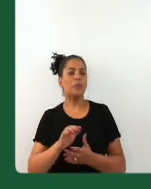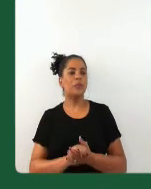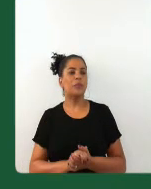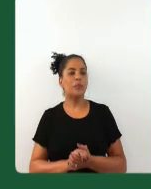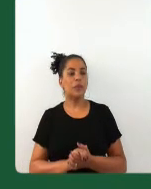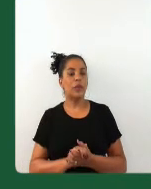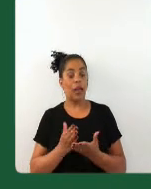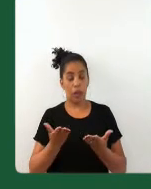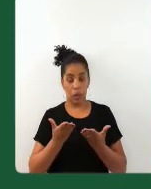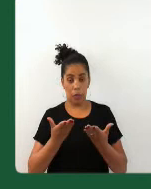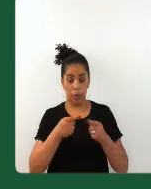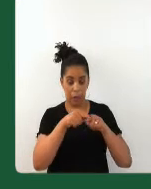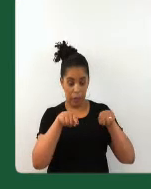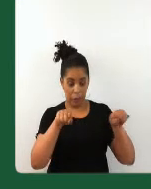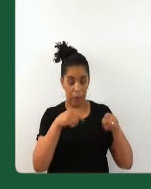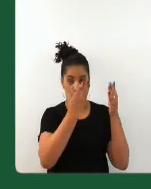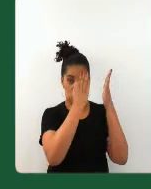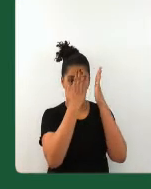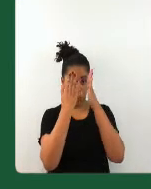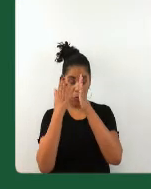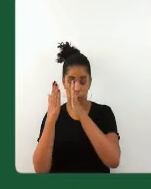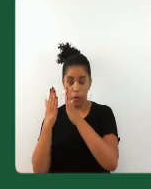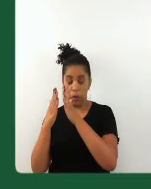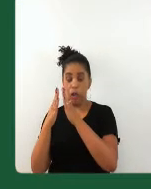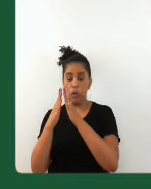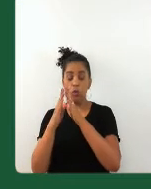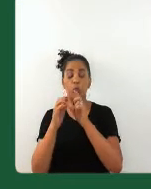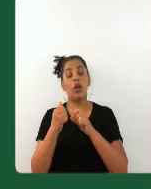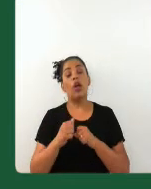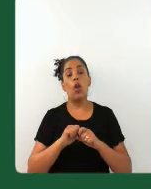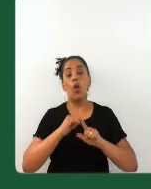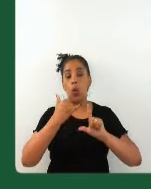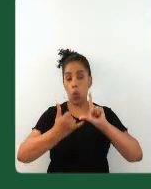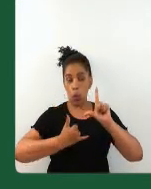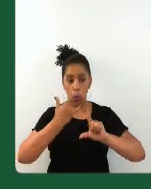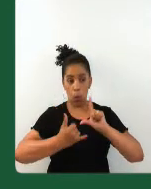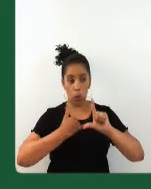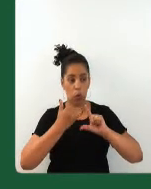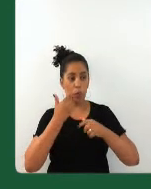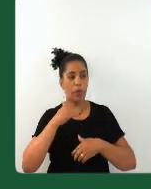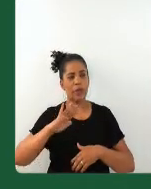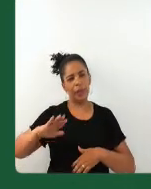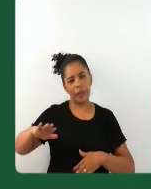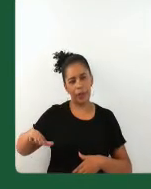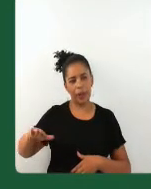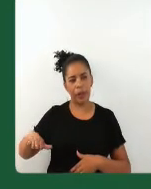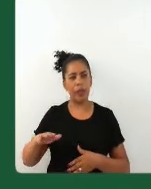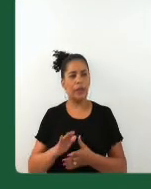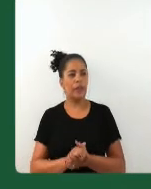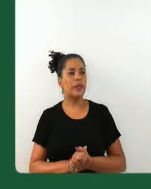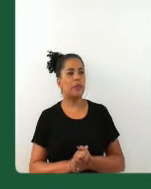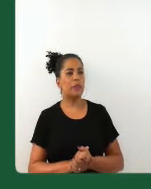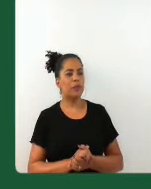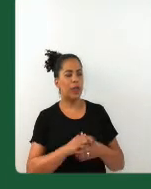lúdico, à direita, demonstrando uma foto da nossa brinquedoteca